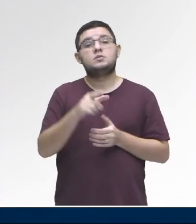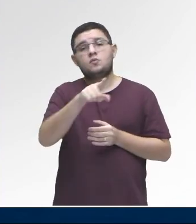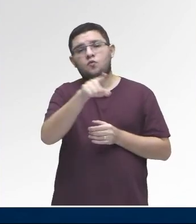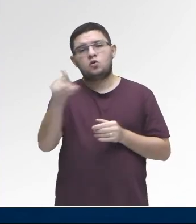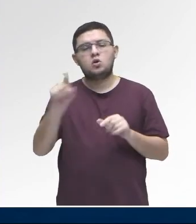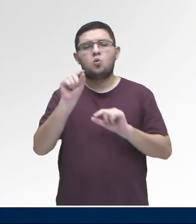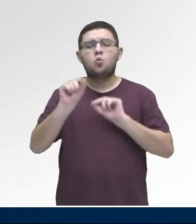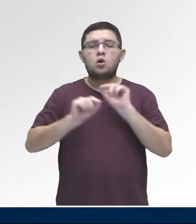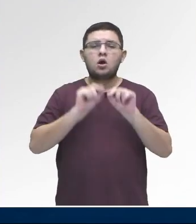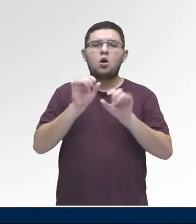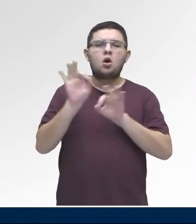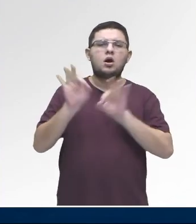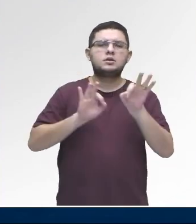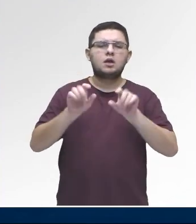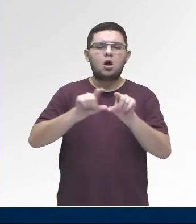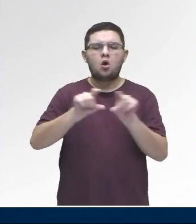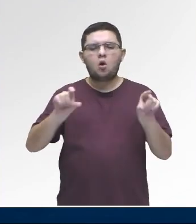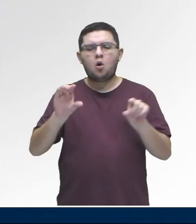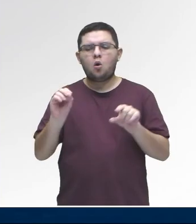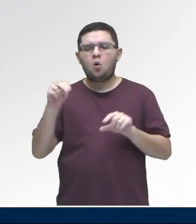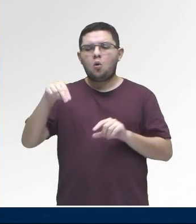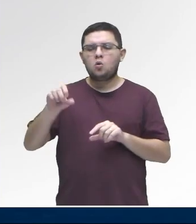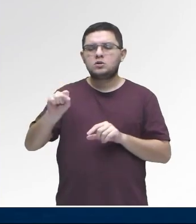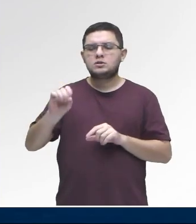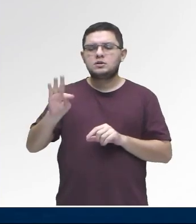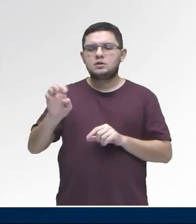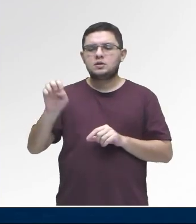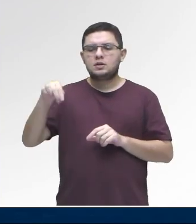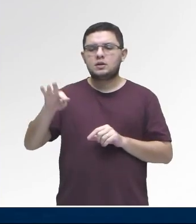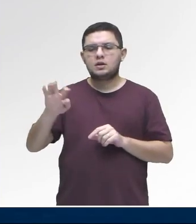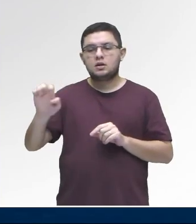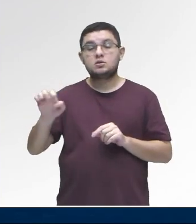equacionar a constante de ionização de um ácido,